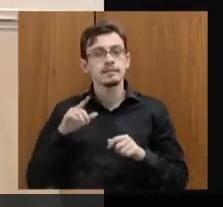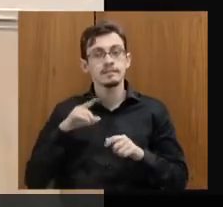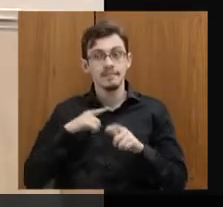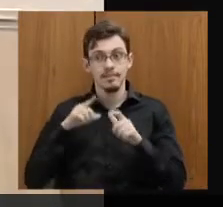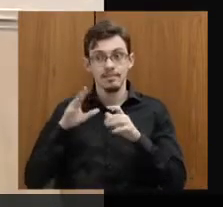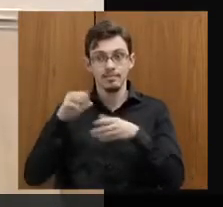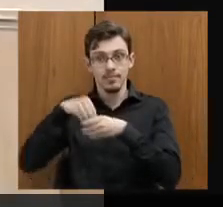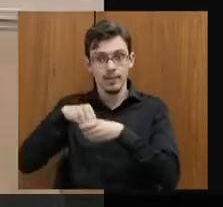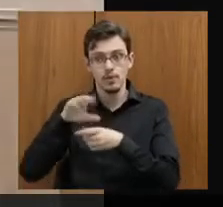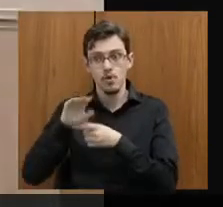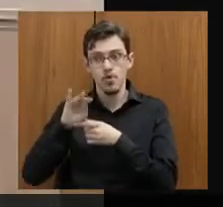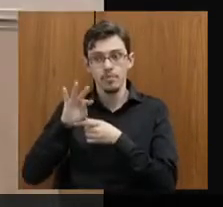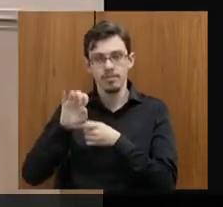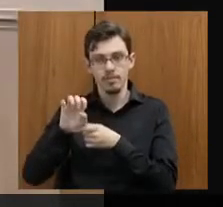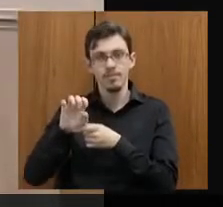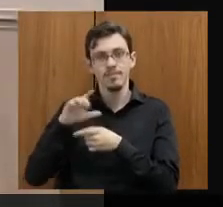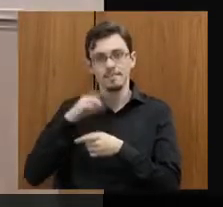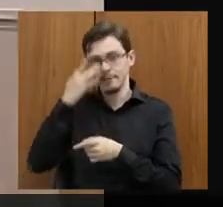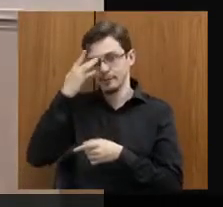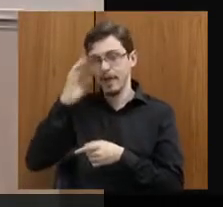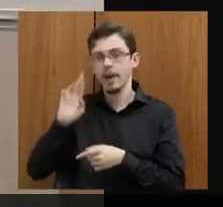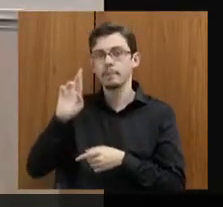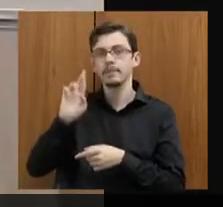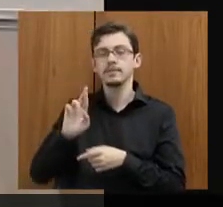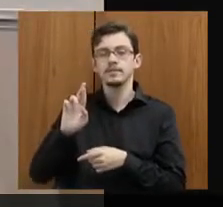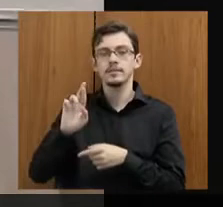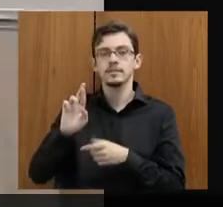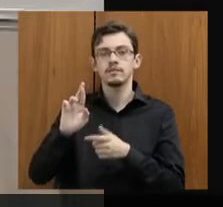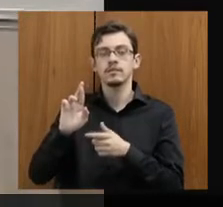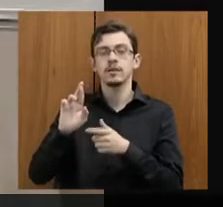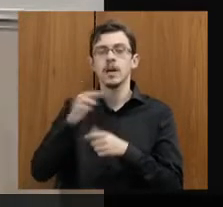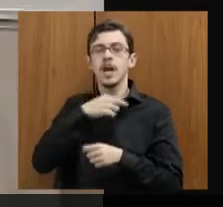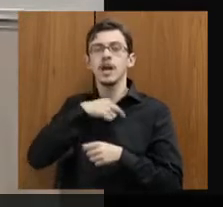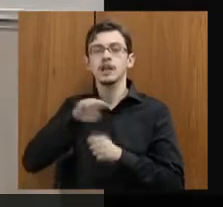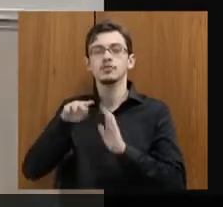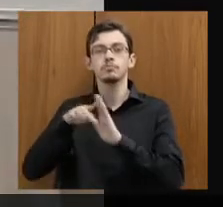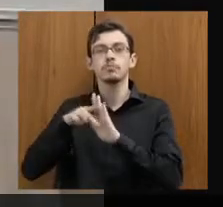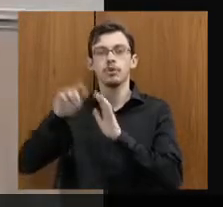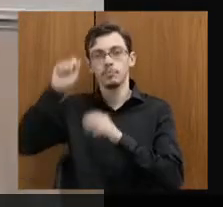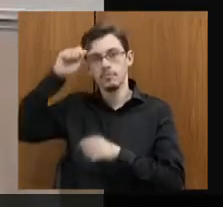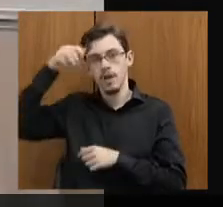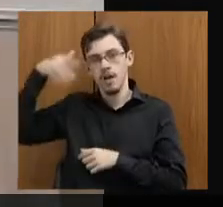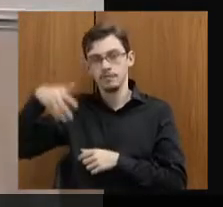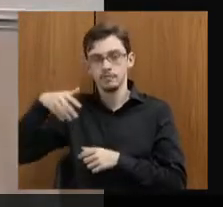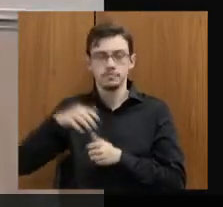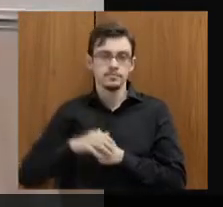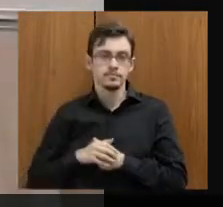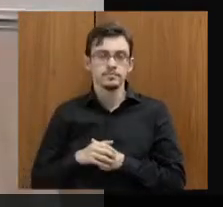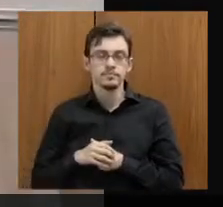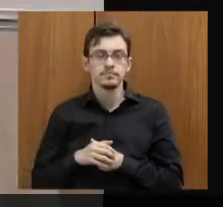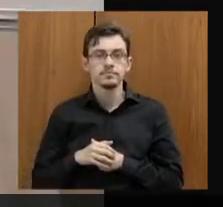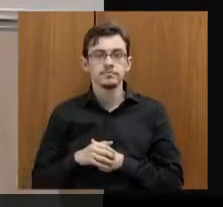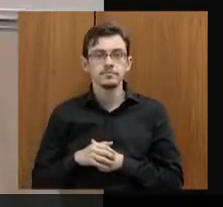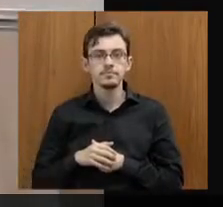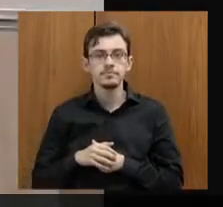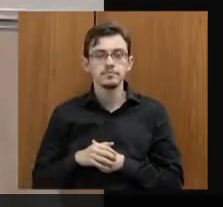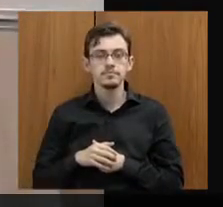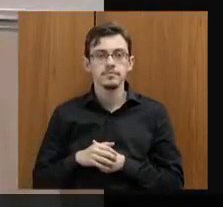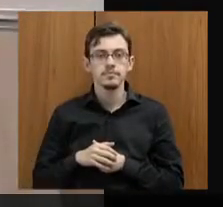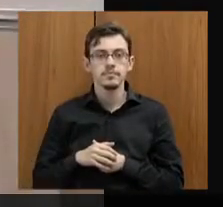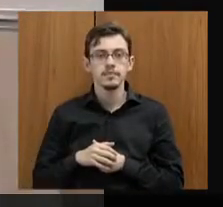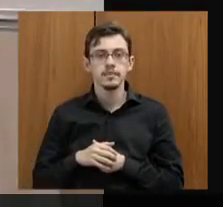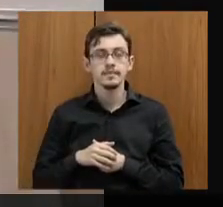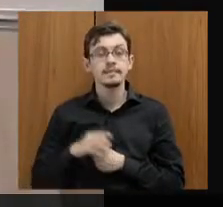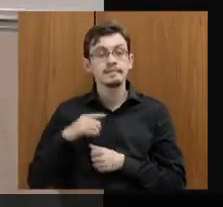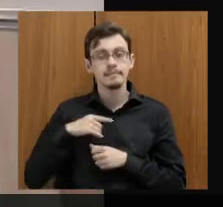representantes de matriz africana e é na questão relacionada à desenvolvimento né